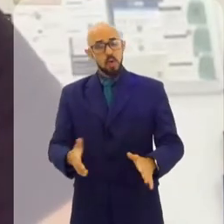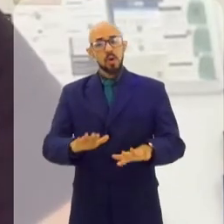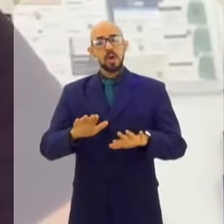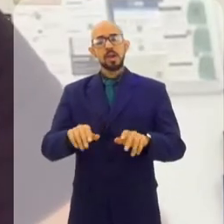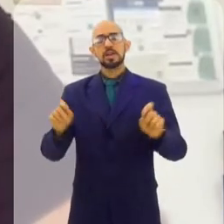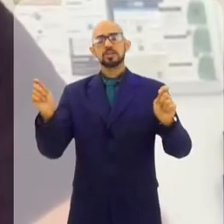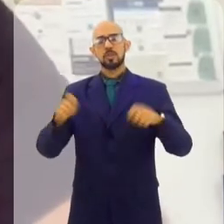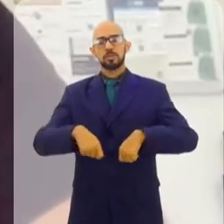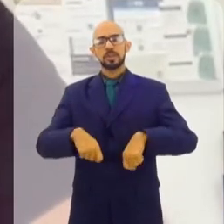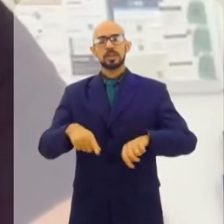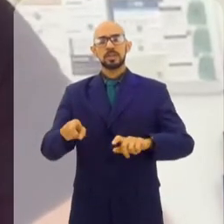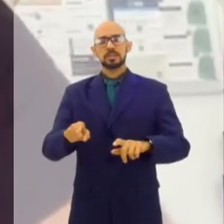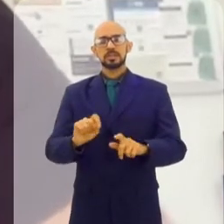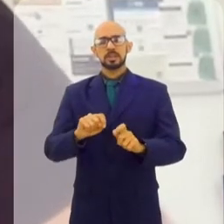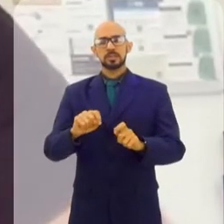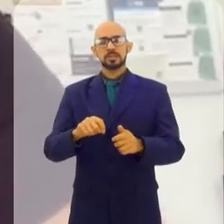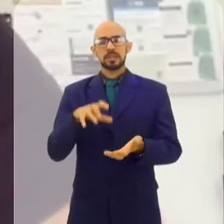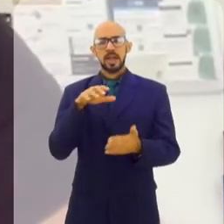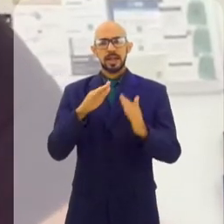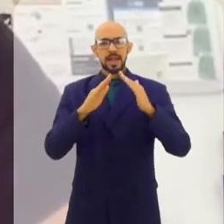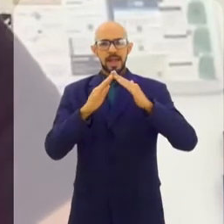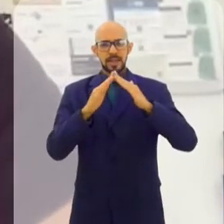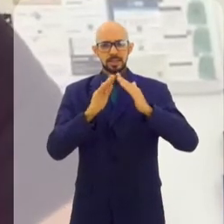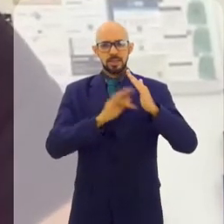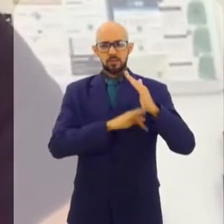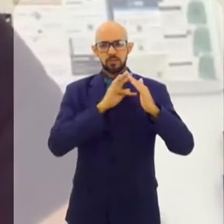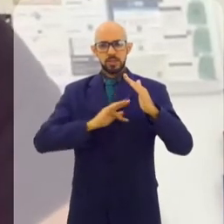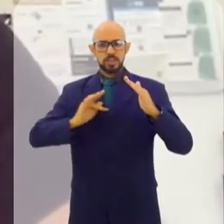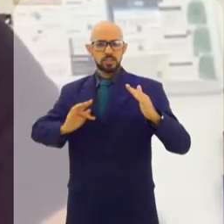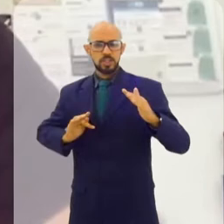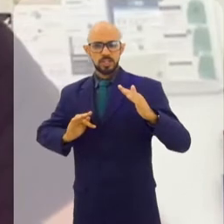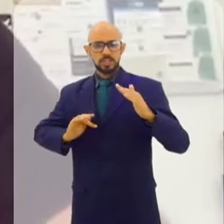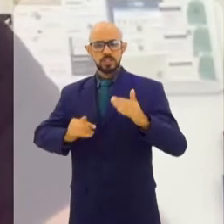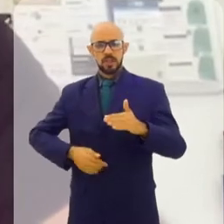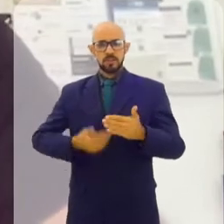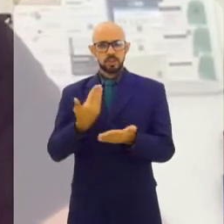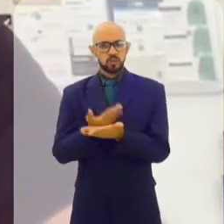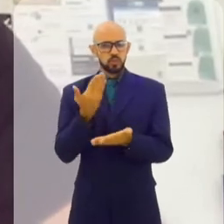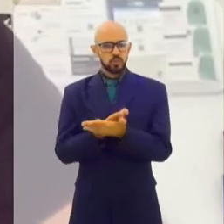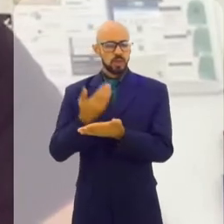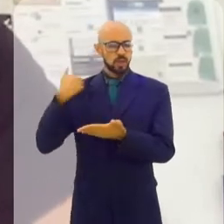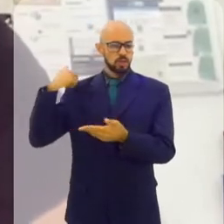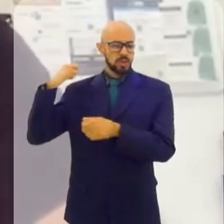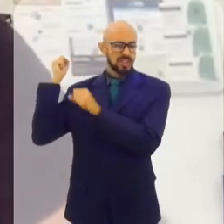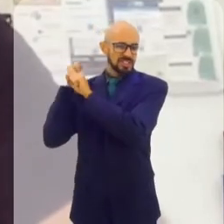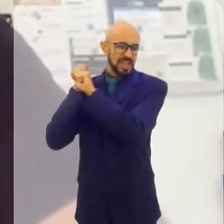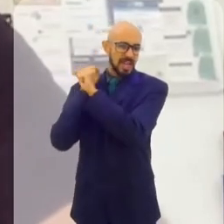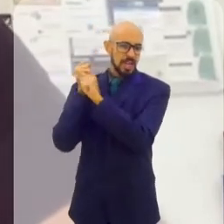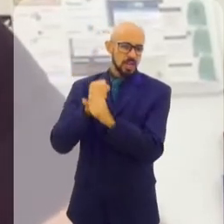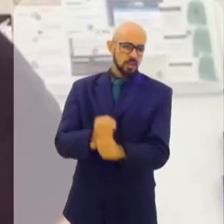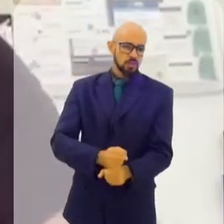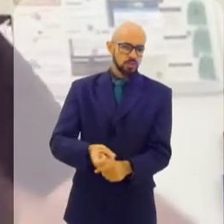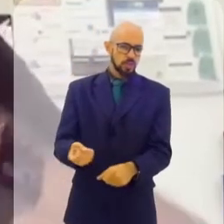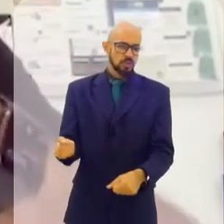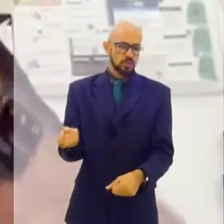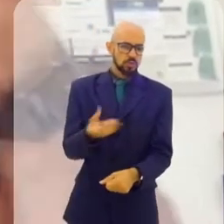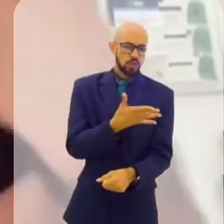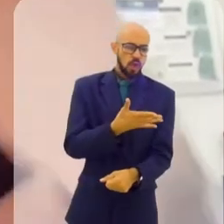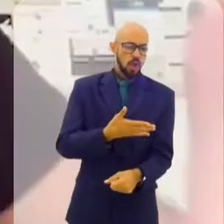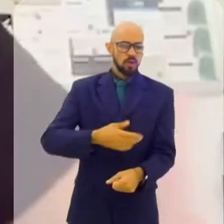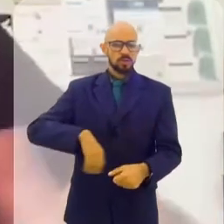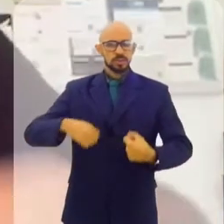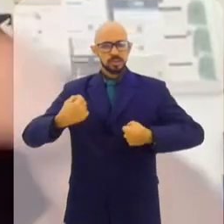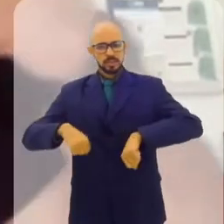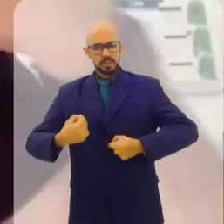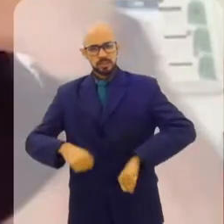as competências que inclusive a Casa Firjan vem fazendo esse estudo ao longo dos anos, né? Das novas competências, do